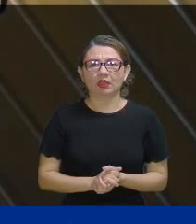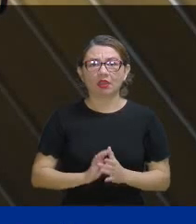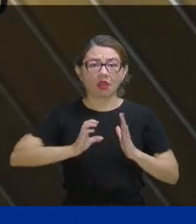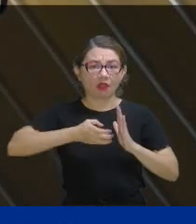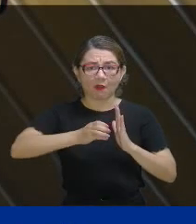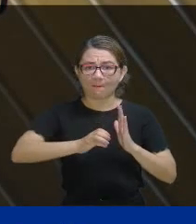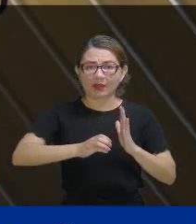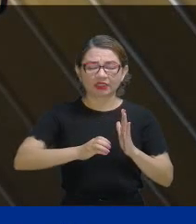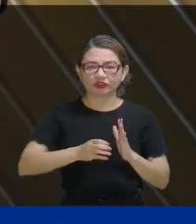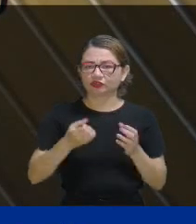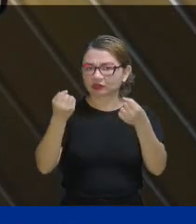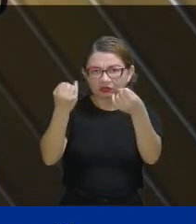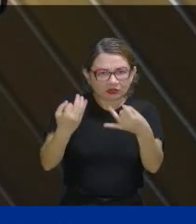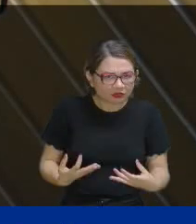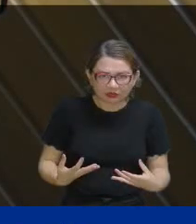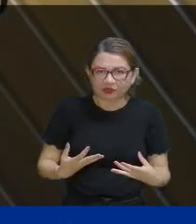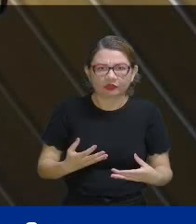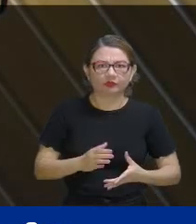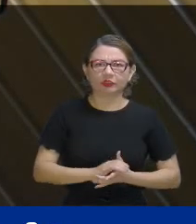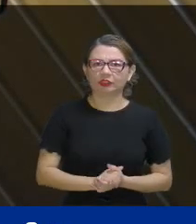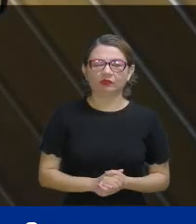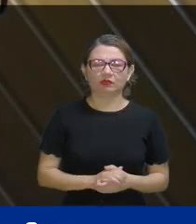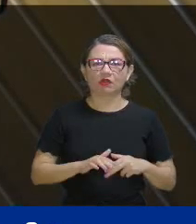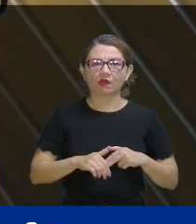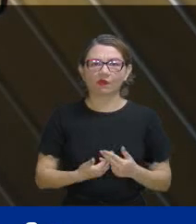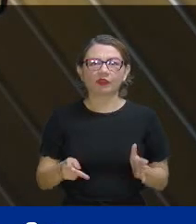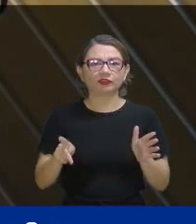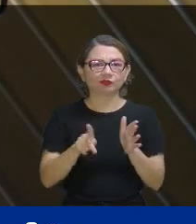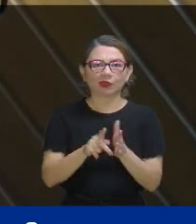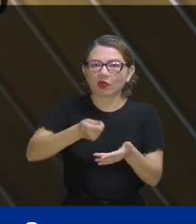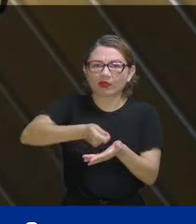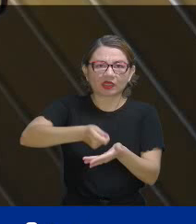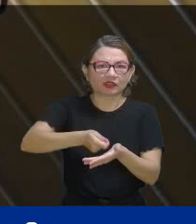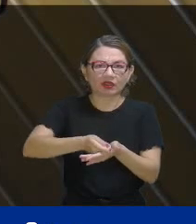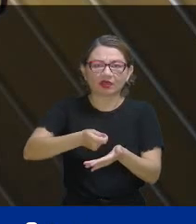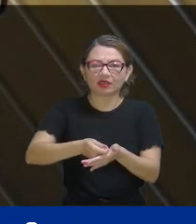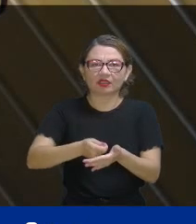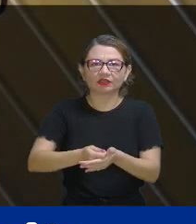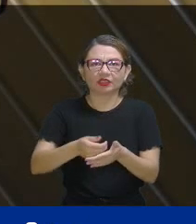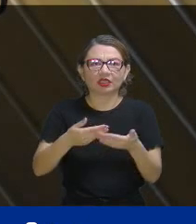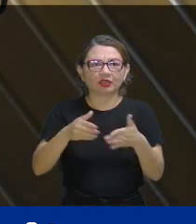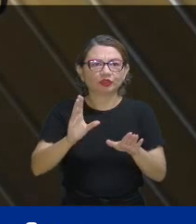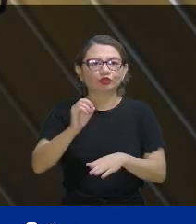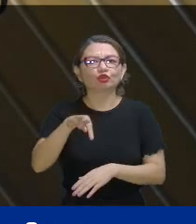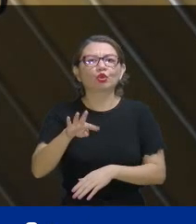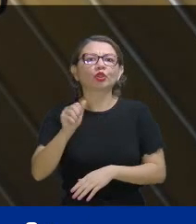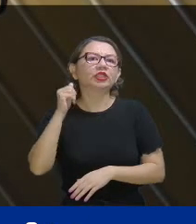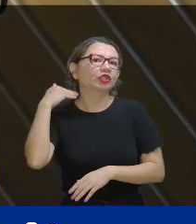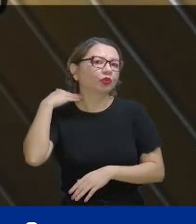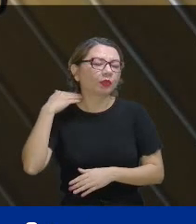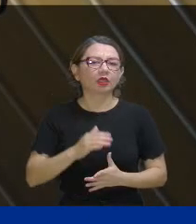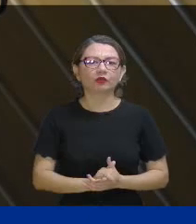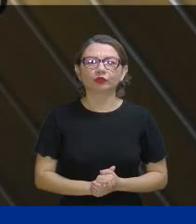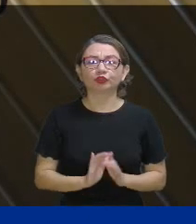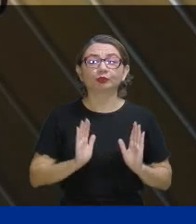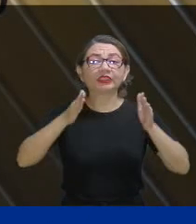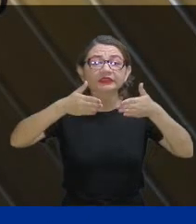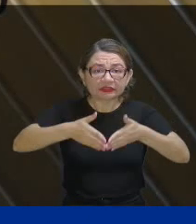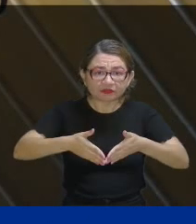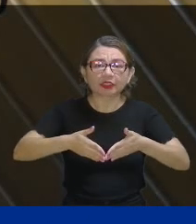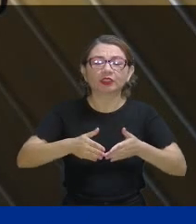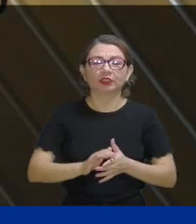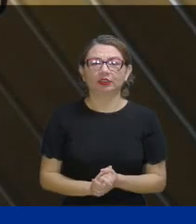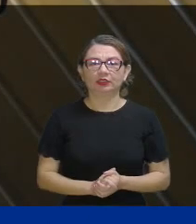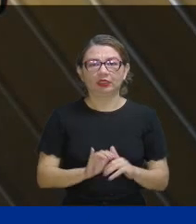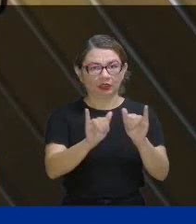no cumprimento das disposições de caráter cogente relativas à obrigatoriedade da abertura de conta bancária específica